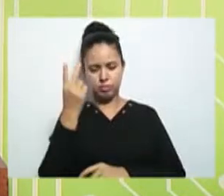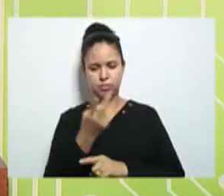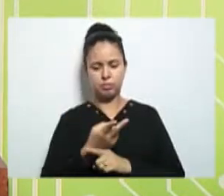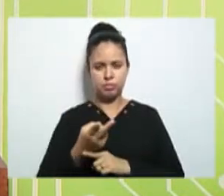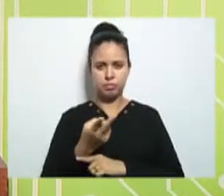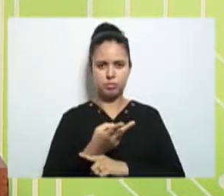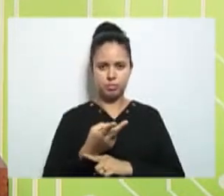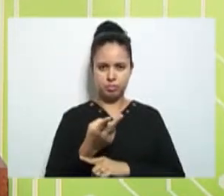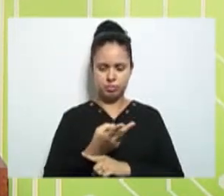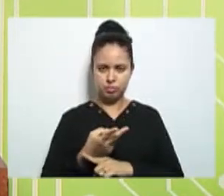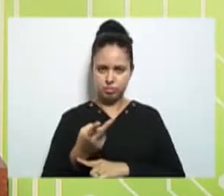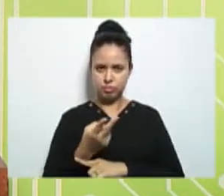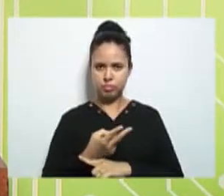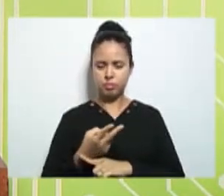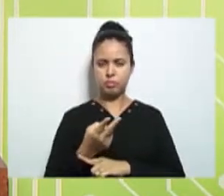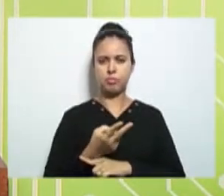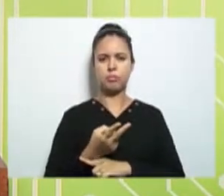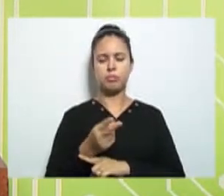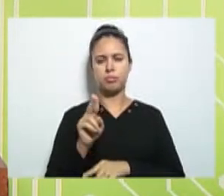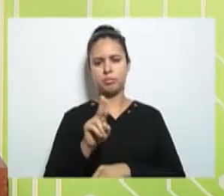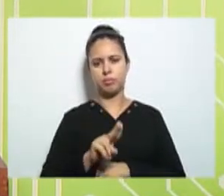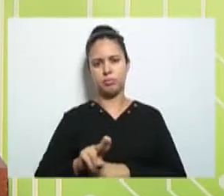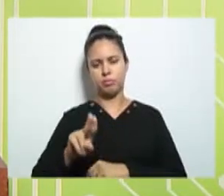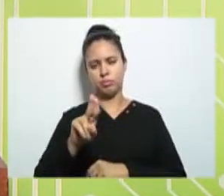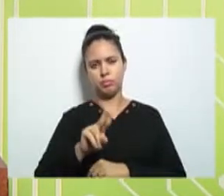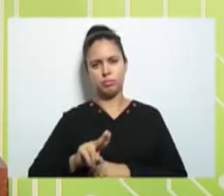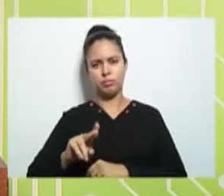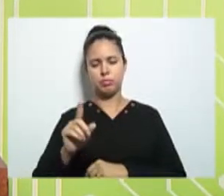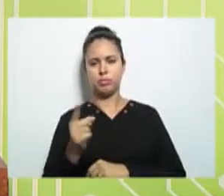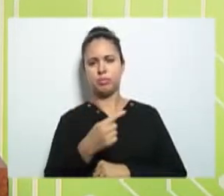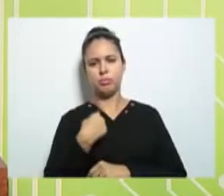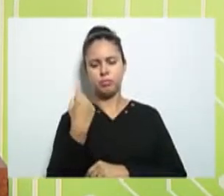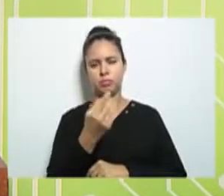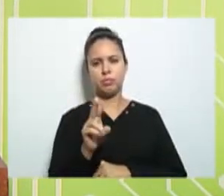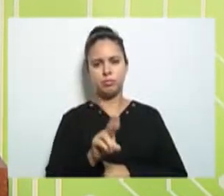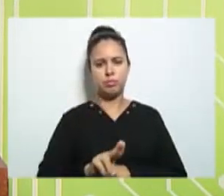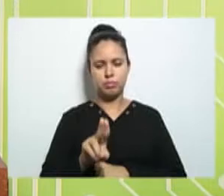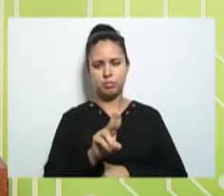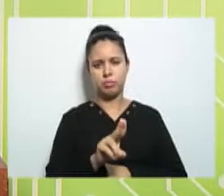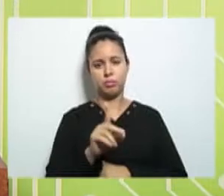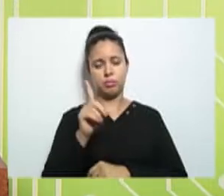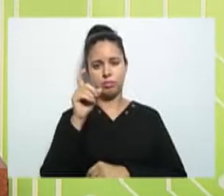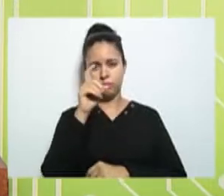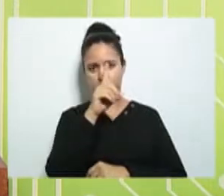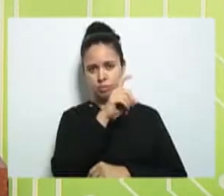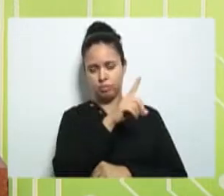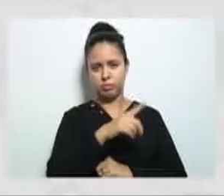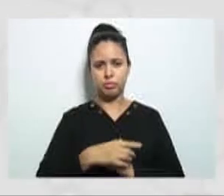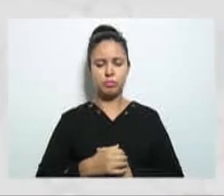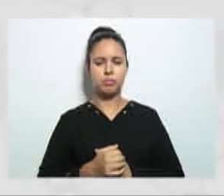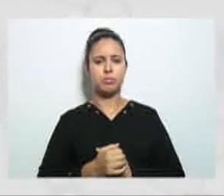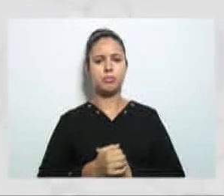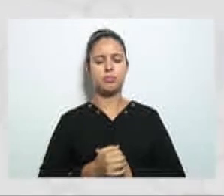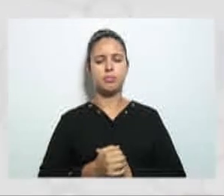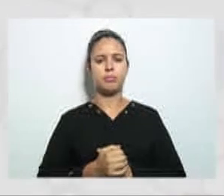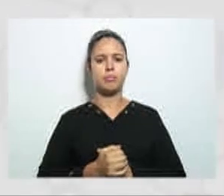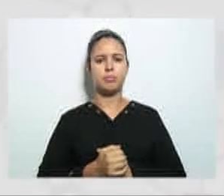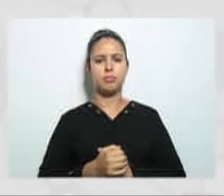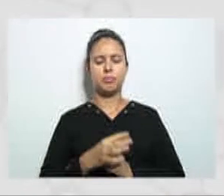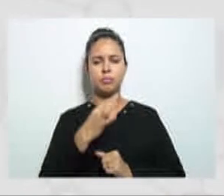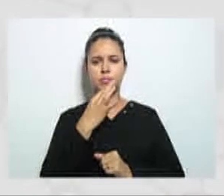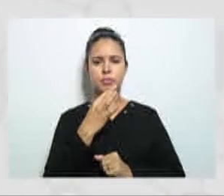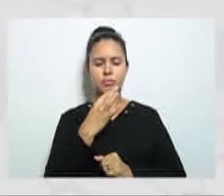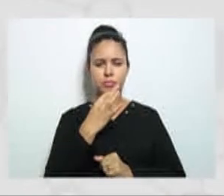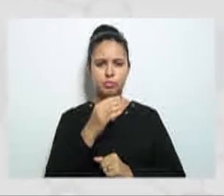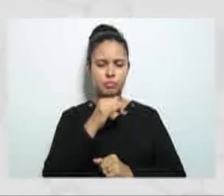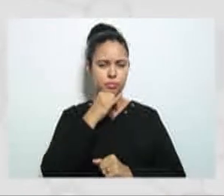sozinho e consegue fazer essa utilização. Mas a gente, enquanto usuário comum, é muito difícil. Tá? E aí, gente, ó, um exemplo, tá? Exemplo de